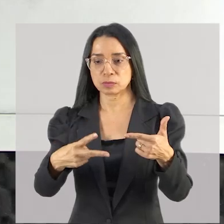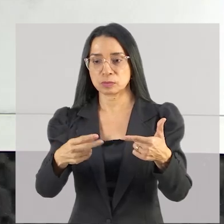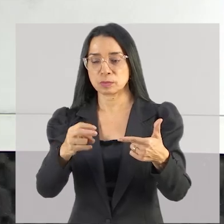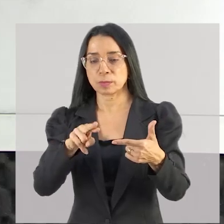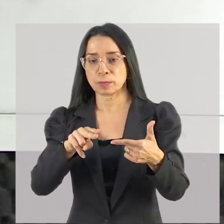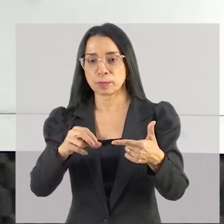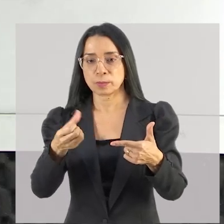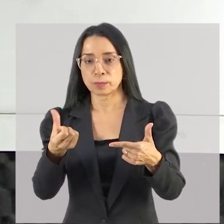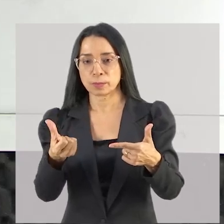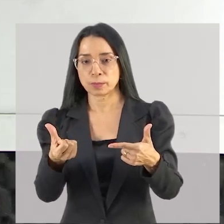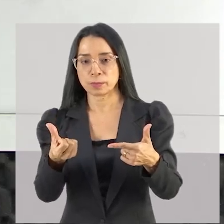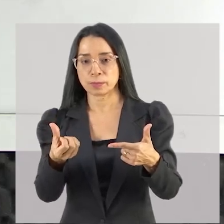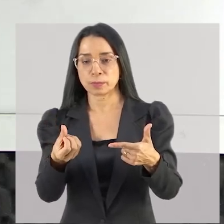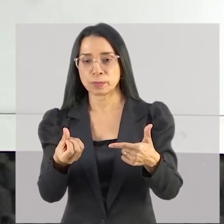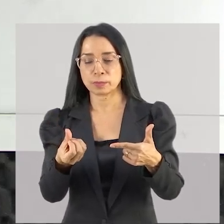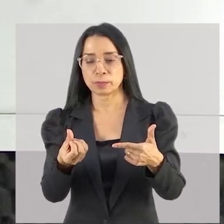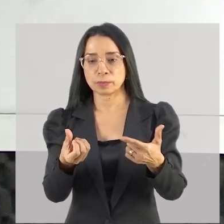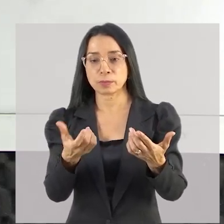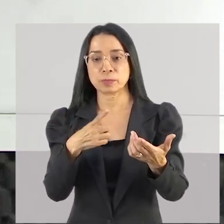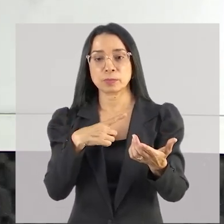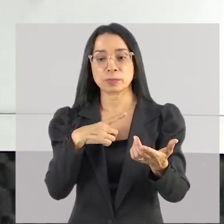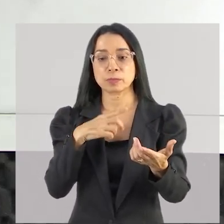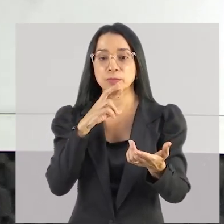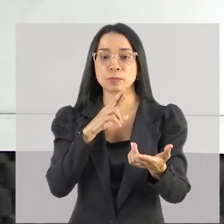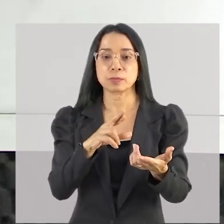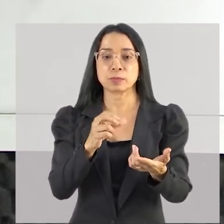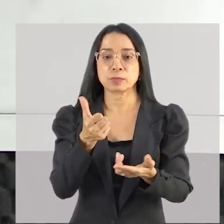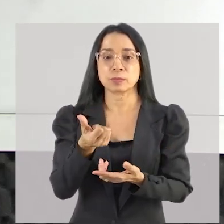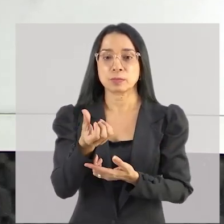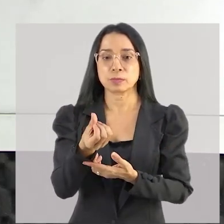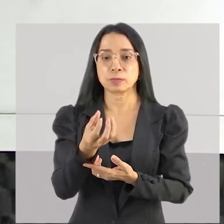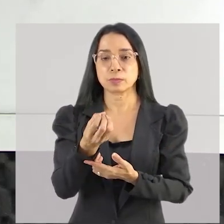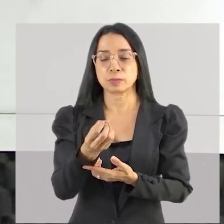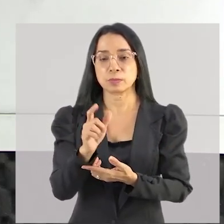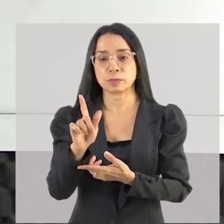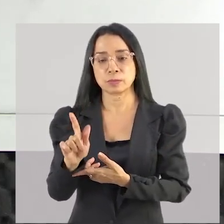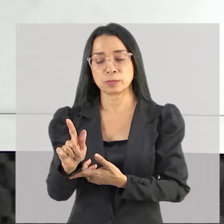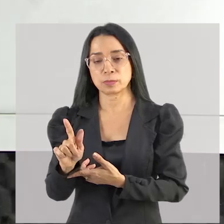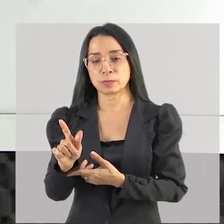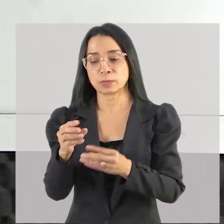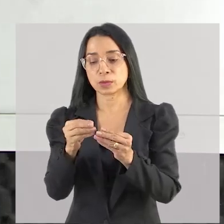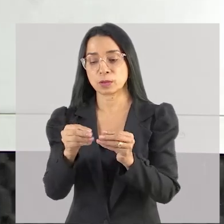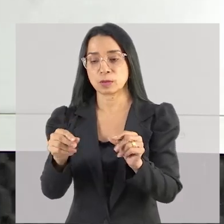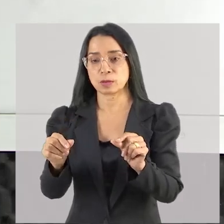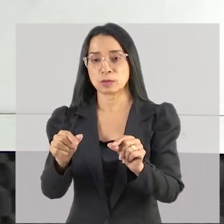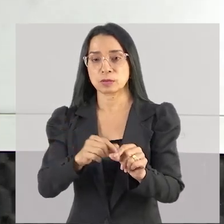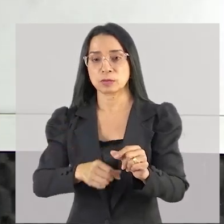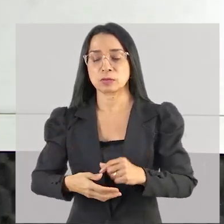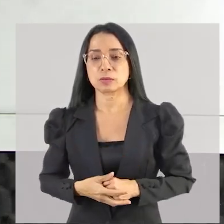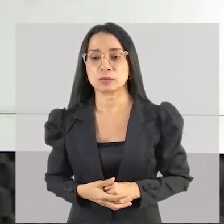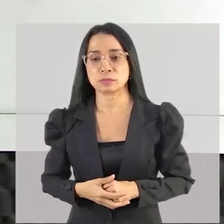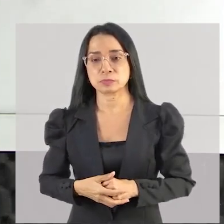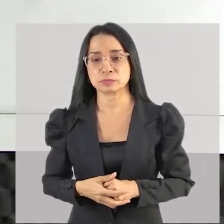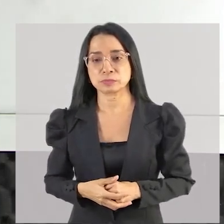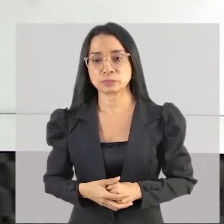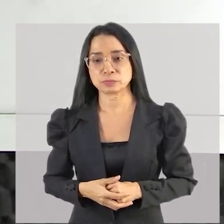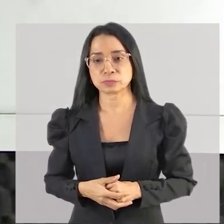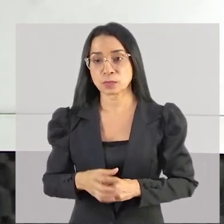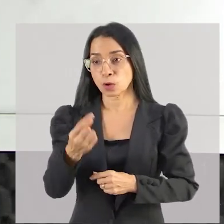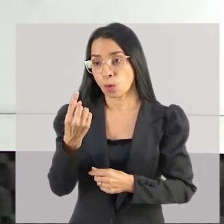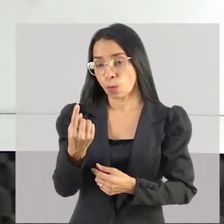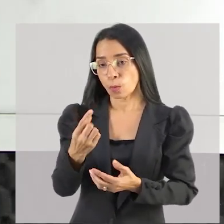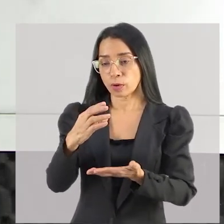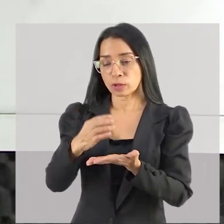Então aqui eu terei o que? 160 gramas de quê? De farinha, beleza? Então uma